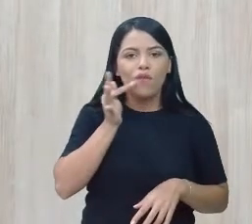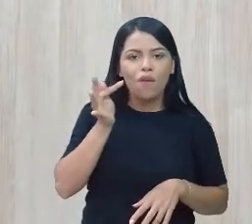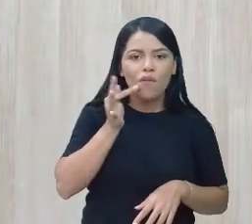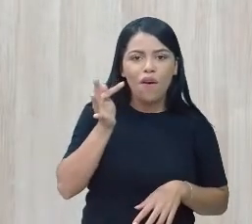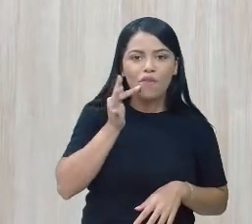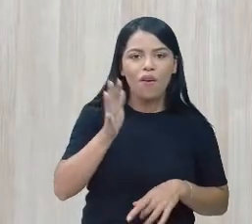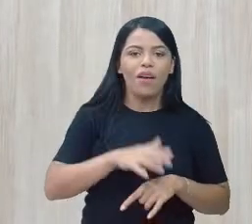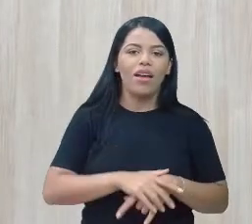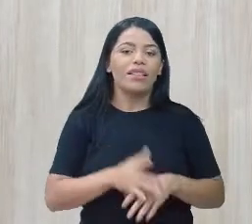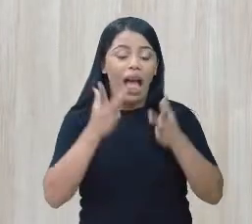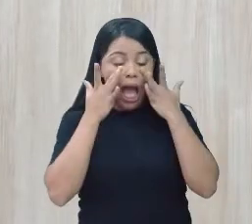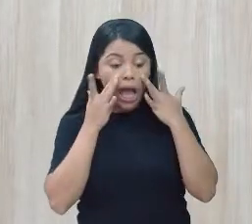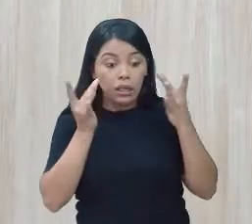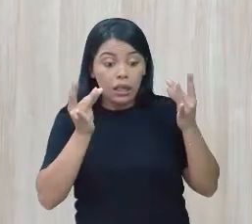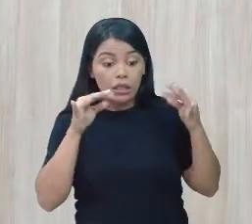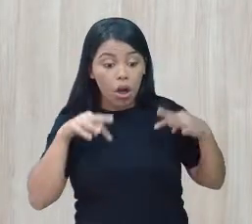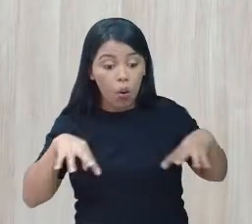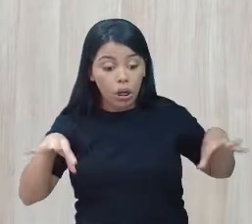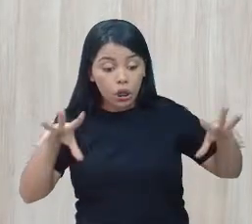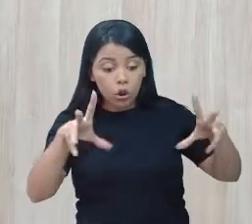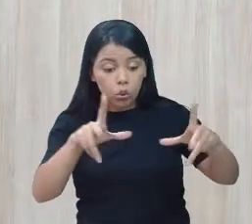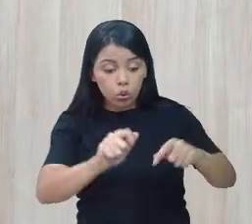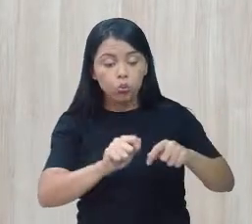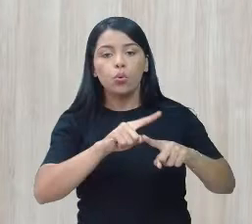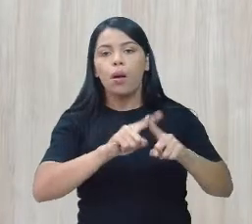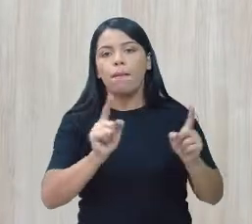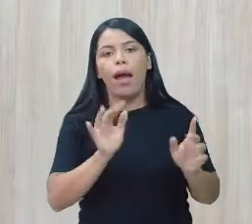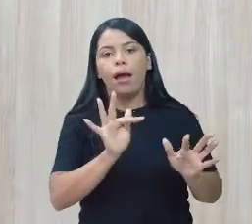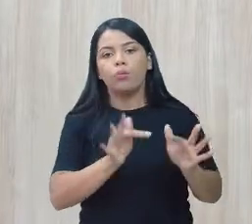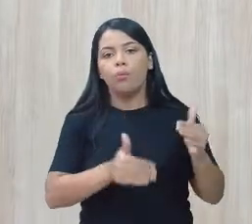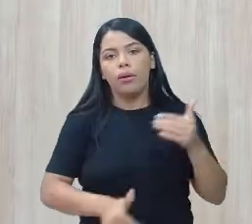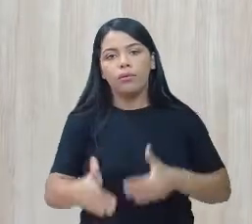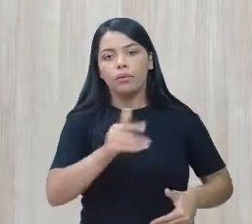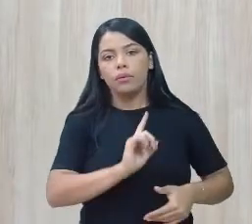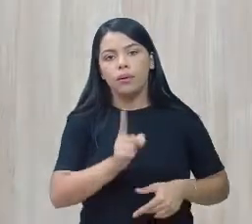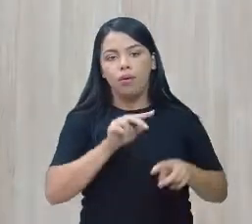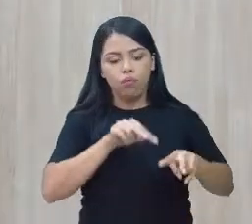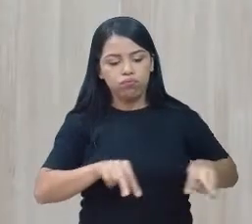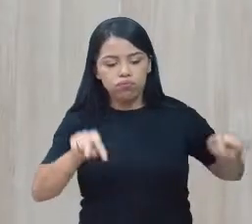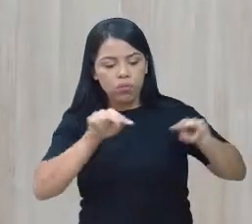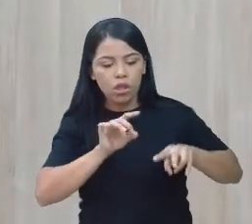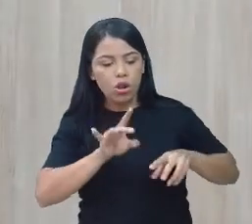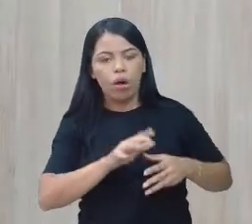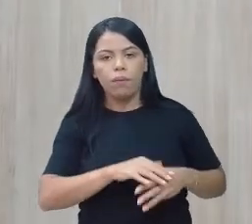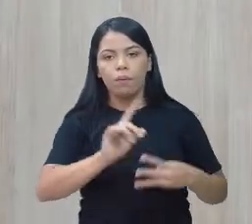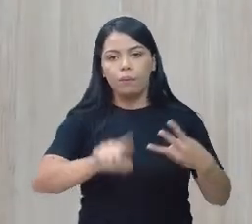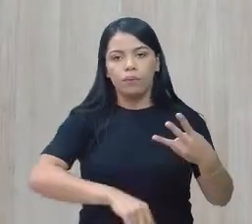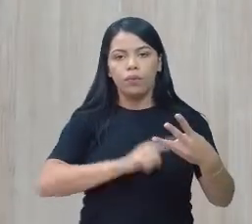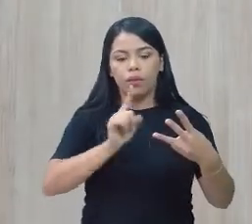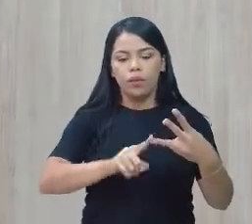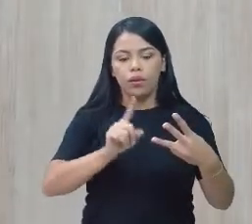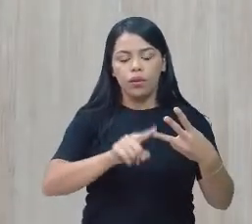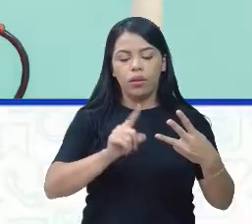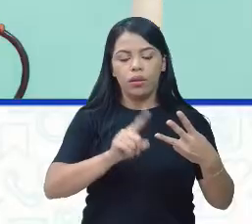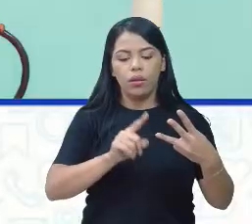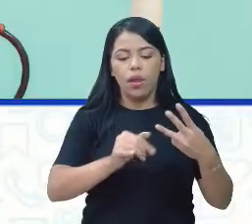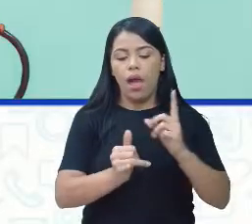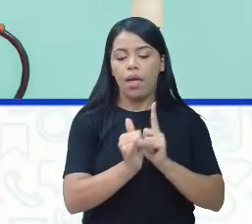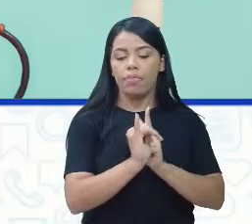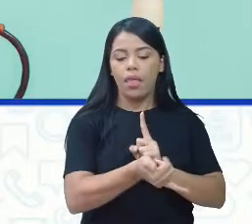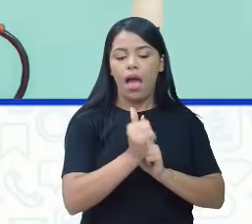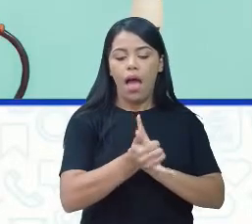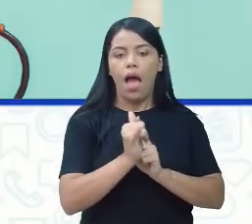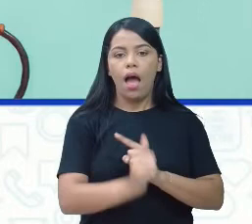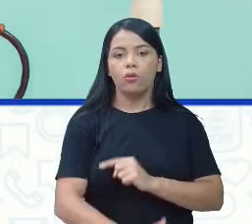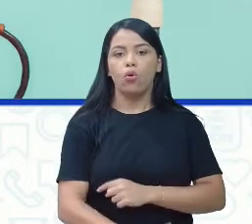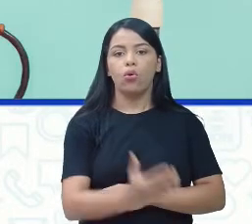prestando atenção em tudo, não participa da história, mas narra. O narrador onisciente, Vivi, olha o peso